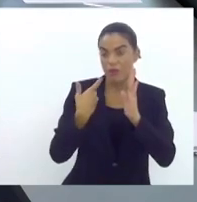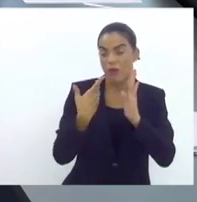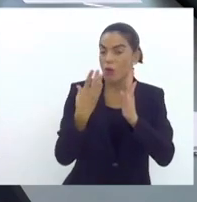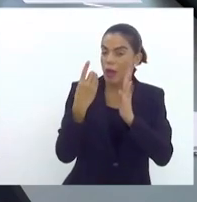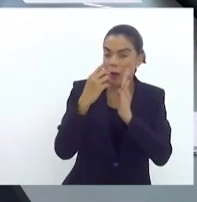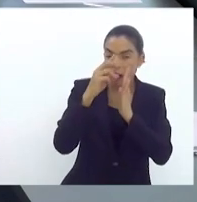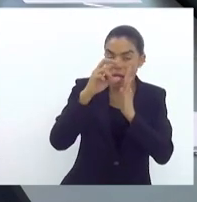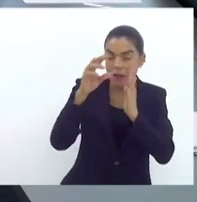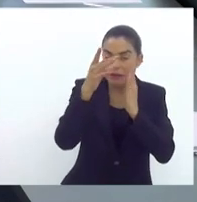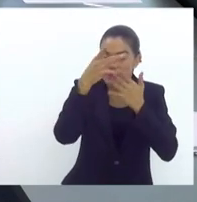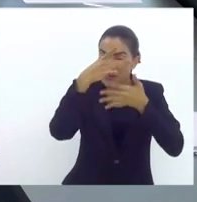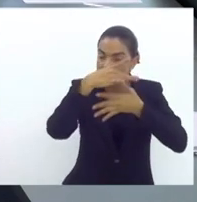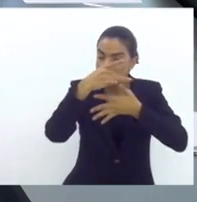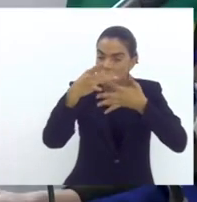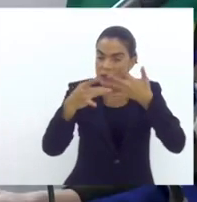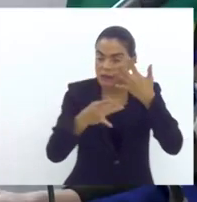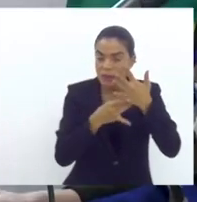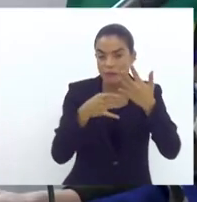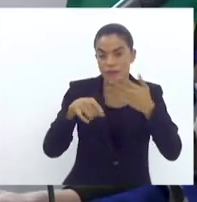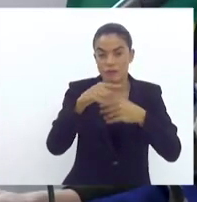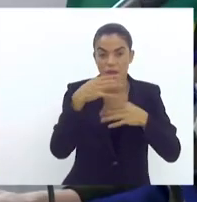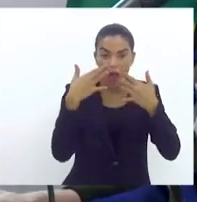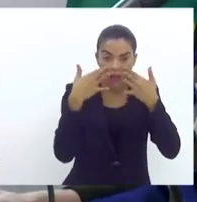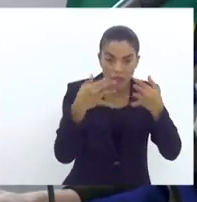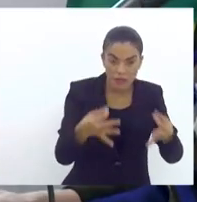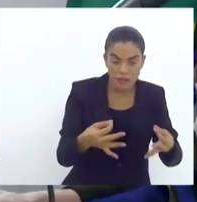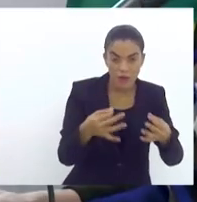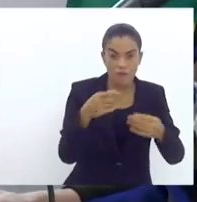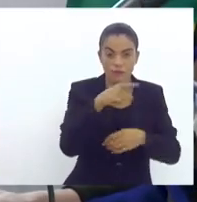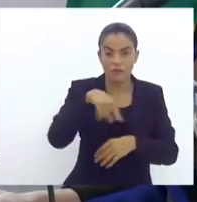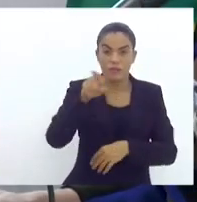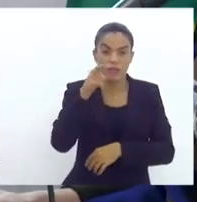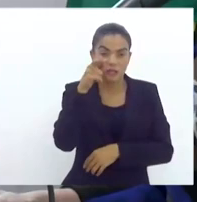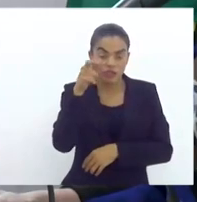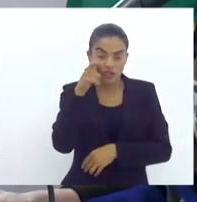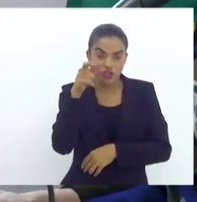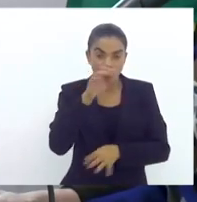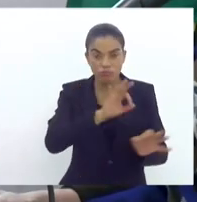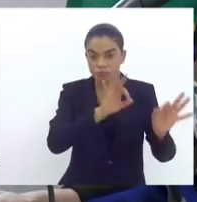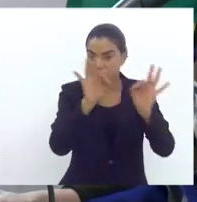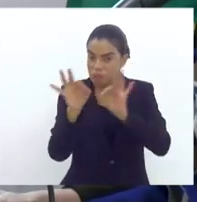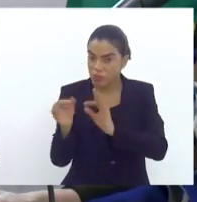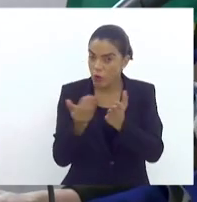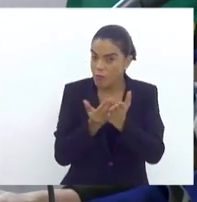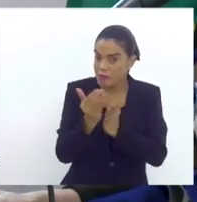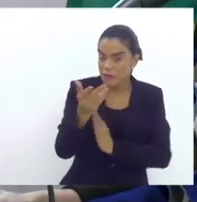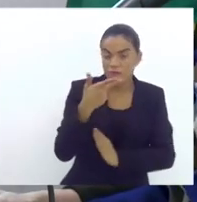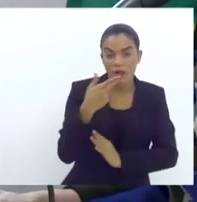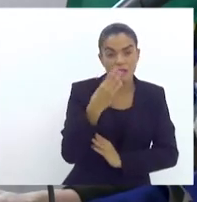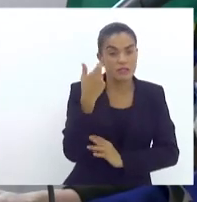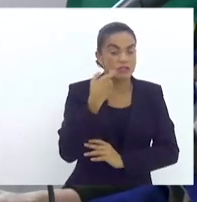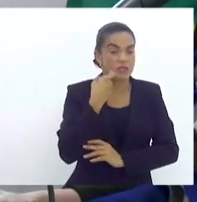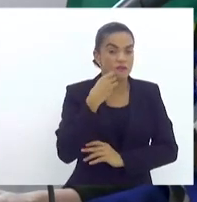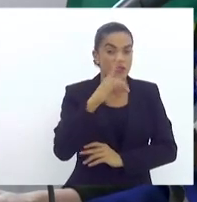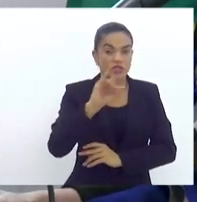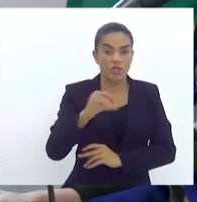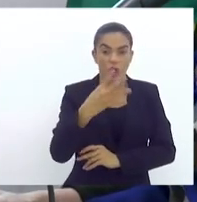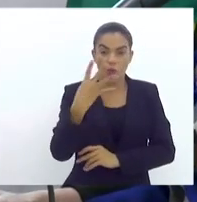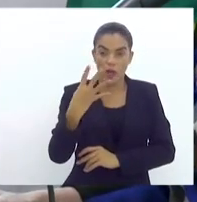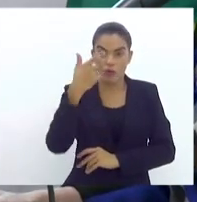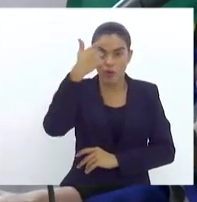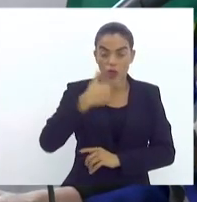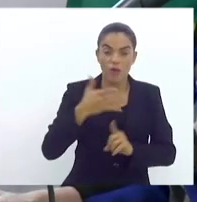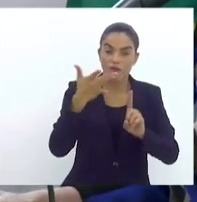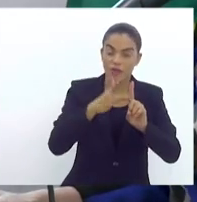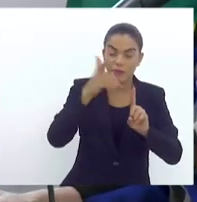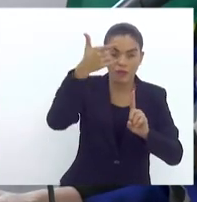eu quero que todos que estejam aqui preste atenção e quem esteja assistindo gostaria de ser a minha fala registrando aqui na sexta-feira dia 4 de agosto foi vítima